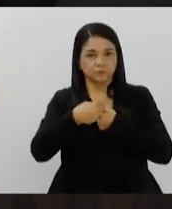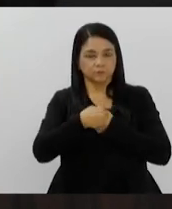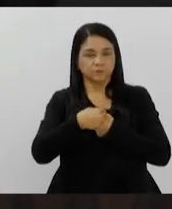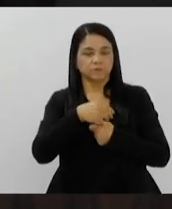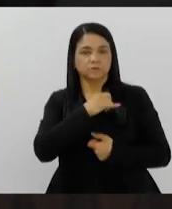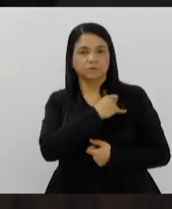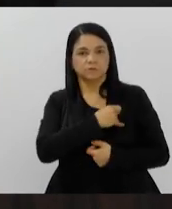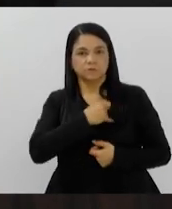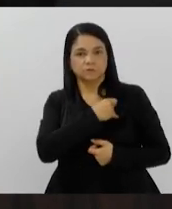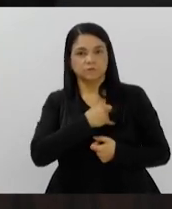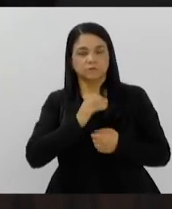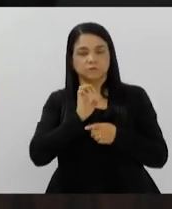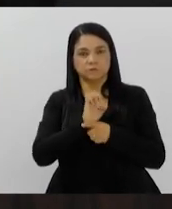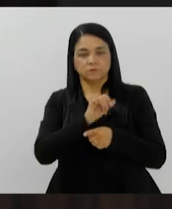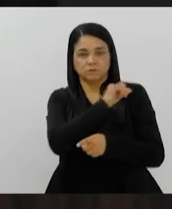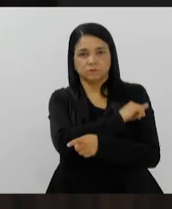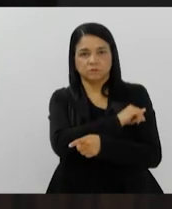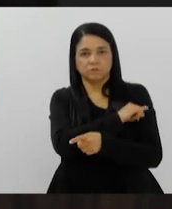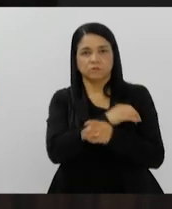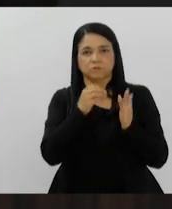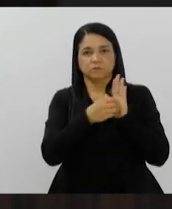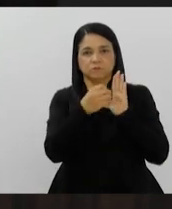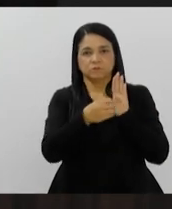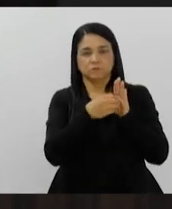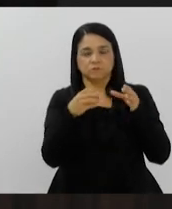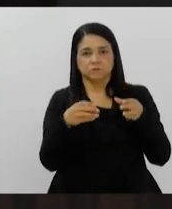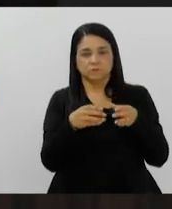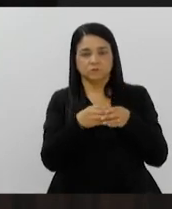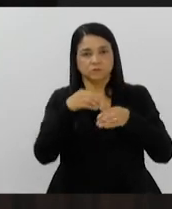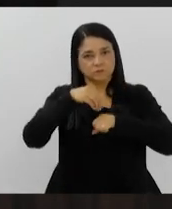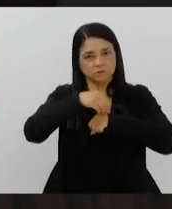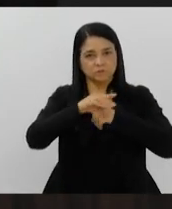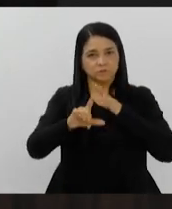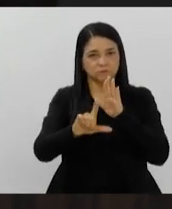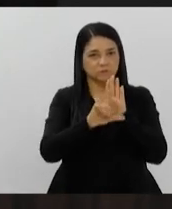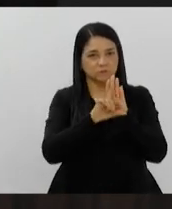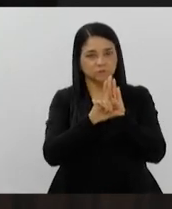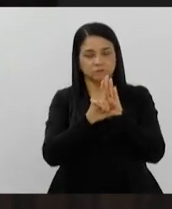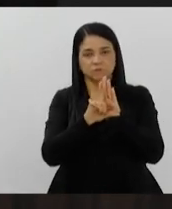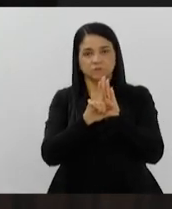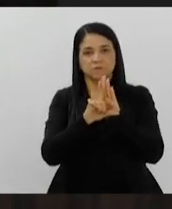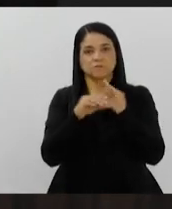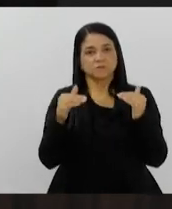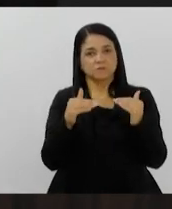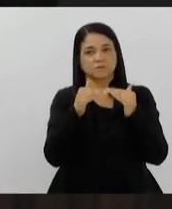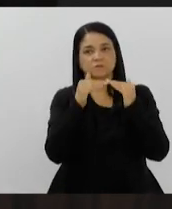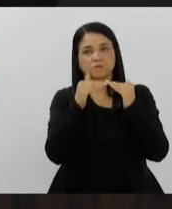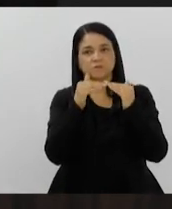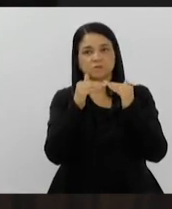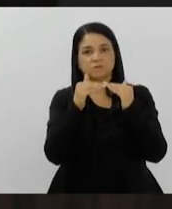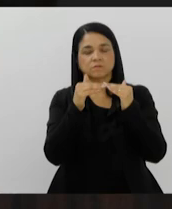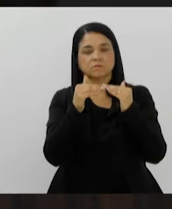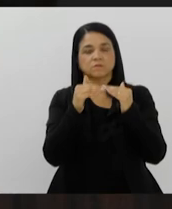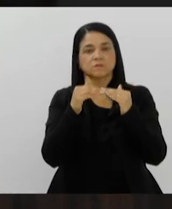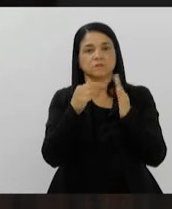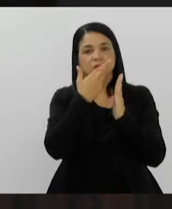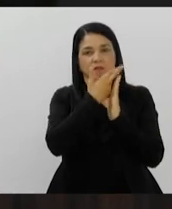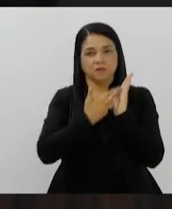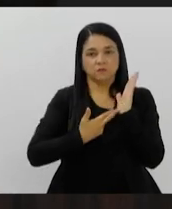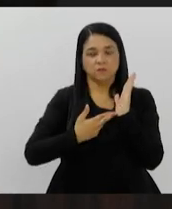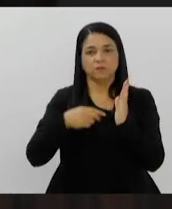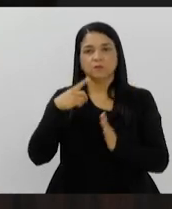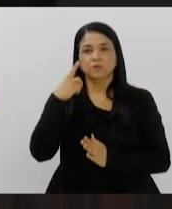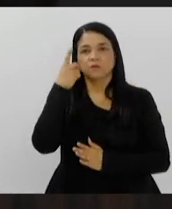do Estado do Rio de Janeiro. Parecer da Comissão de Indicações Legislativas, favorável. Relator,